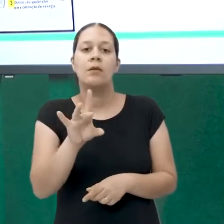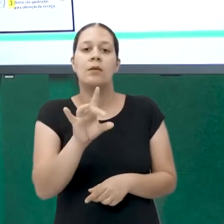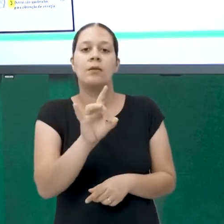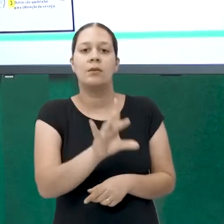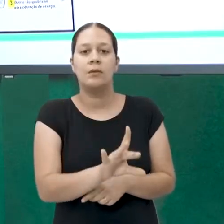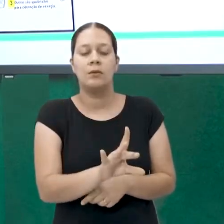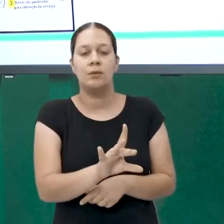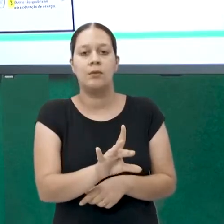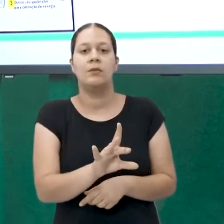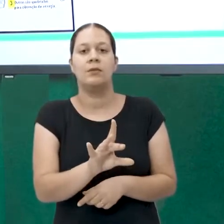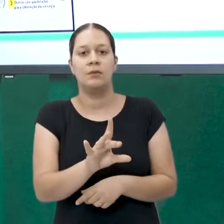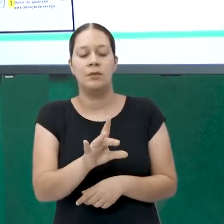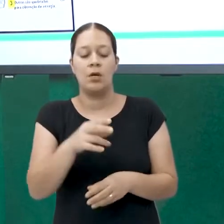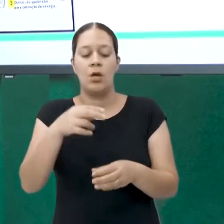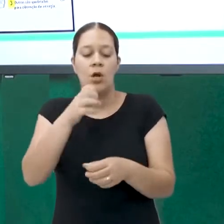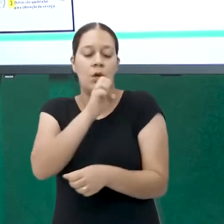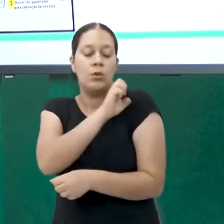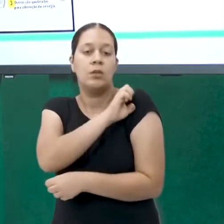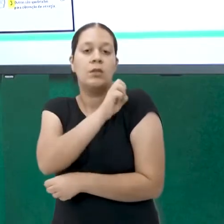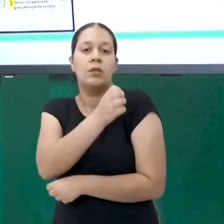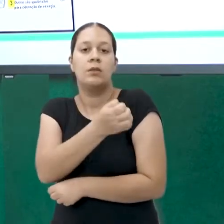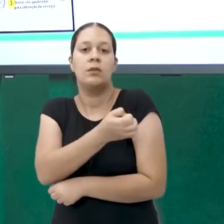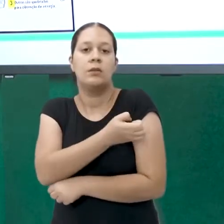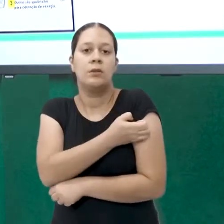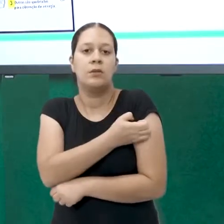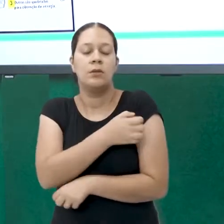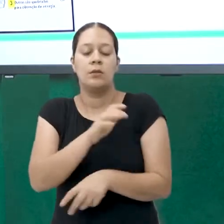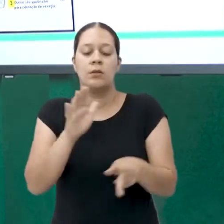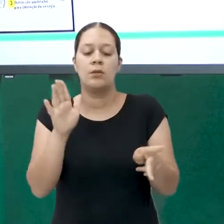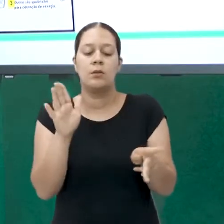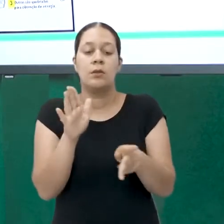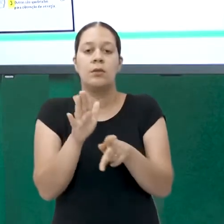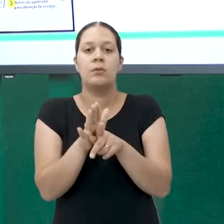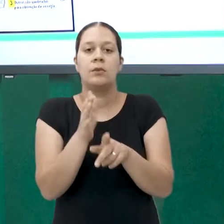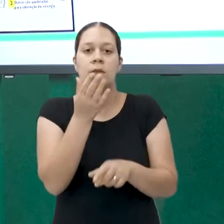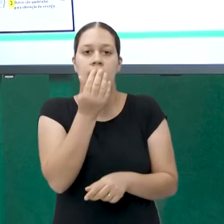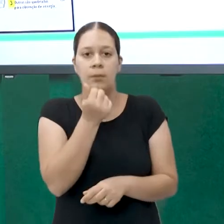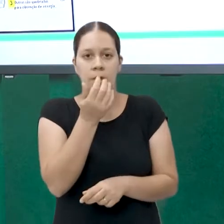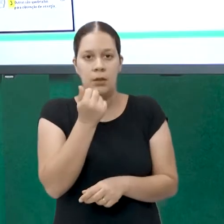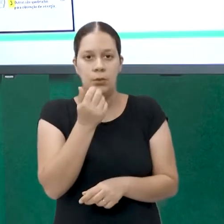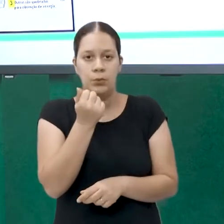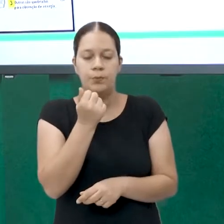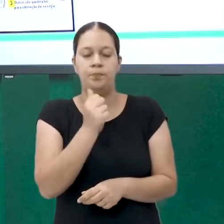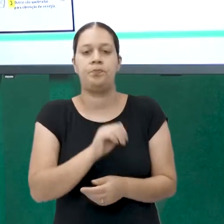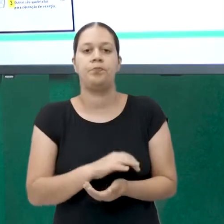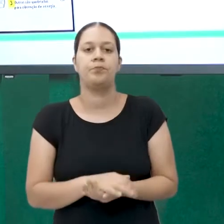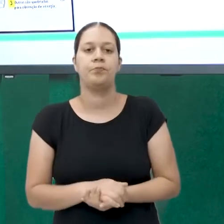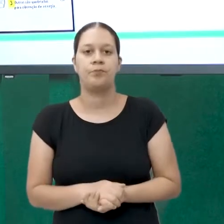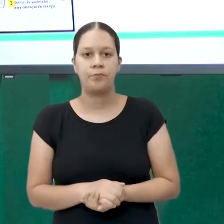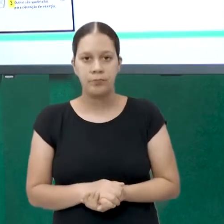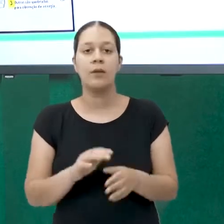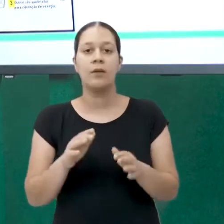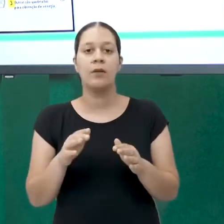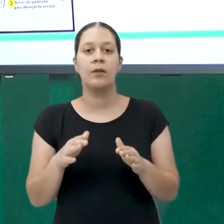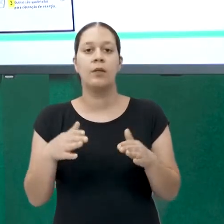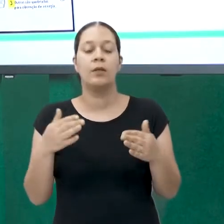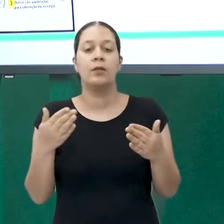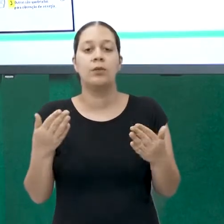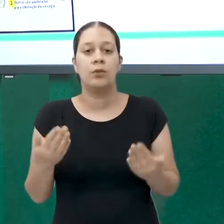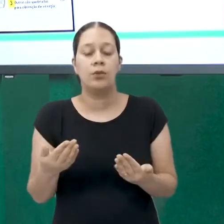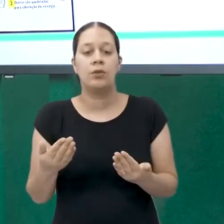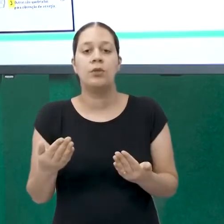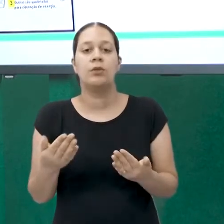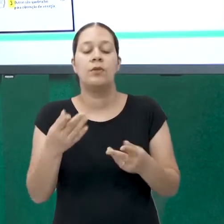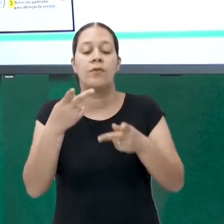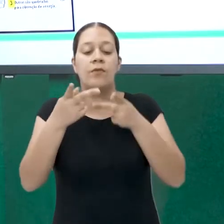produção individual, uma produção própria de energia, uma produção própria de